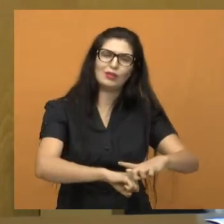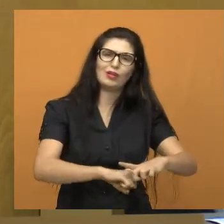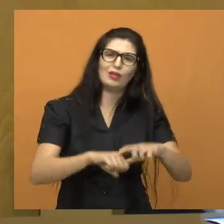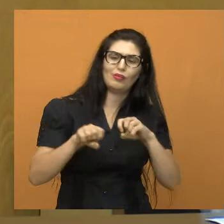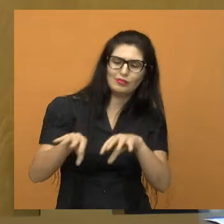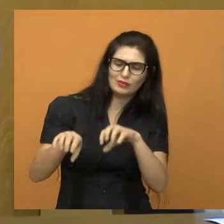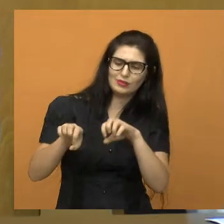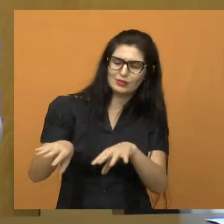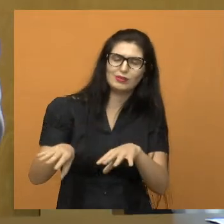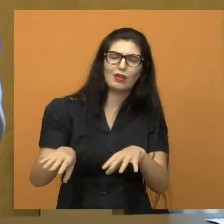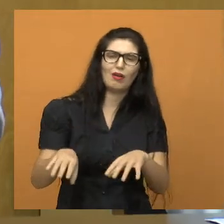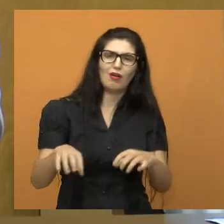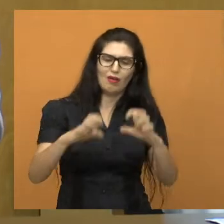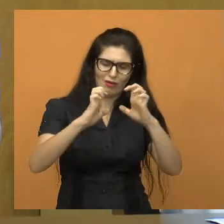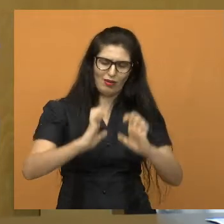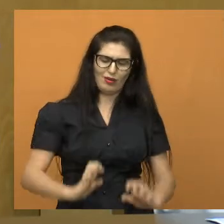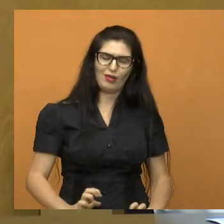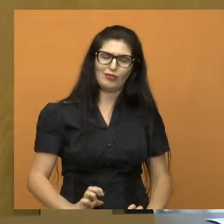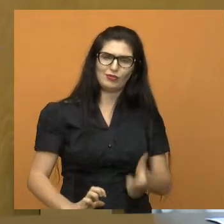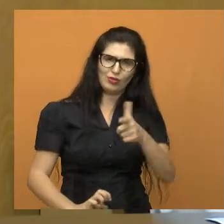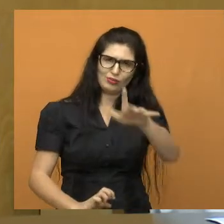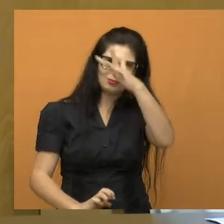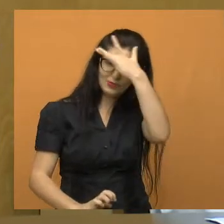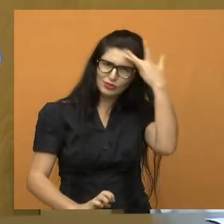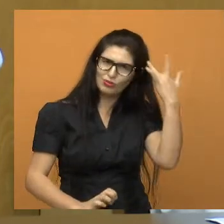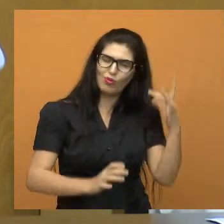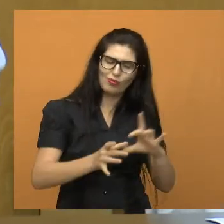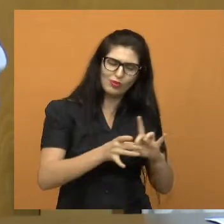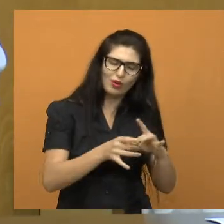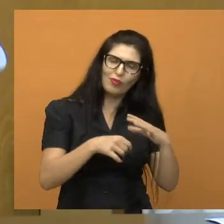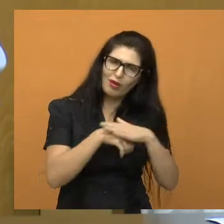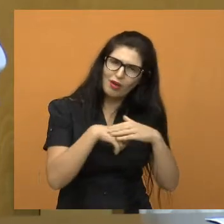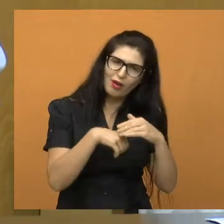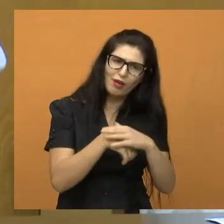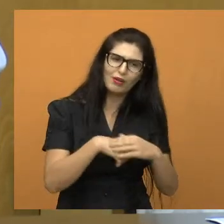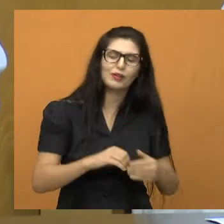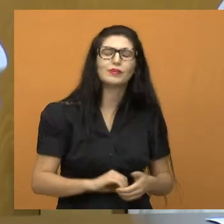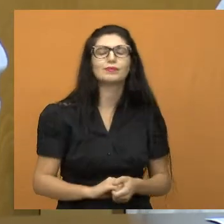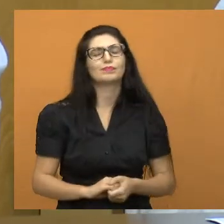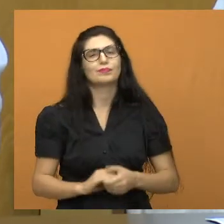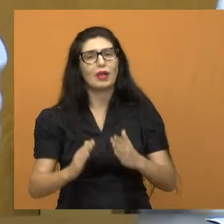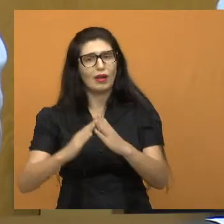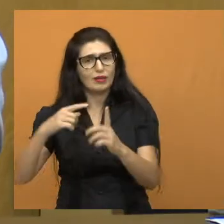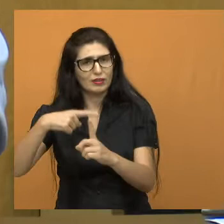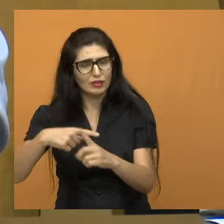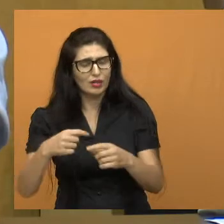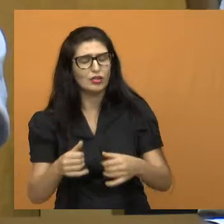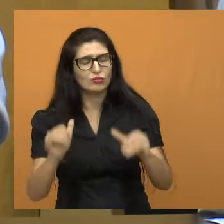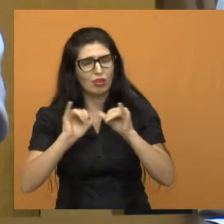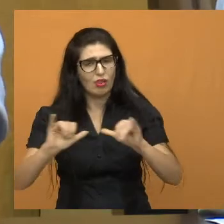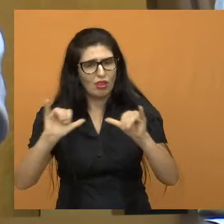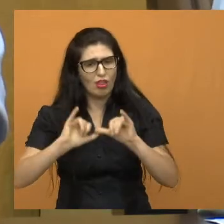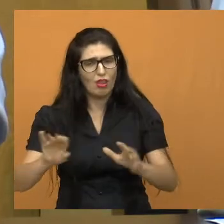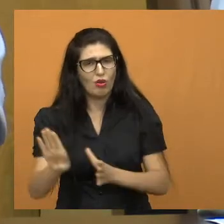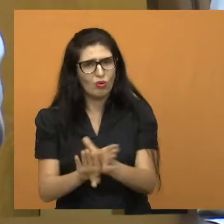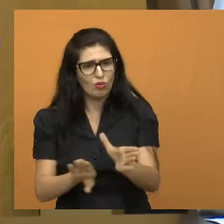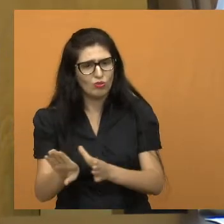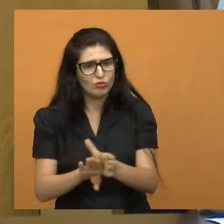a nossa igreja, ela tem uma missão dupla nessa sociedade. Profética,